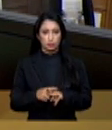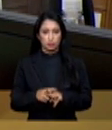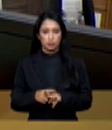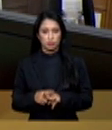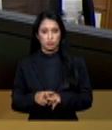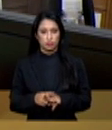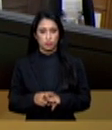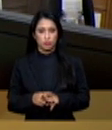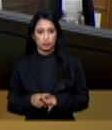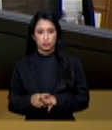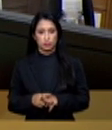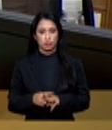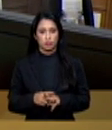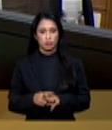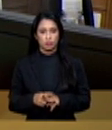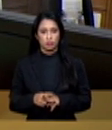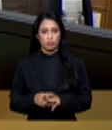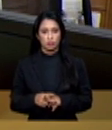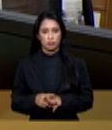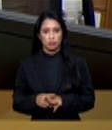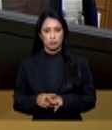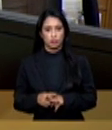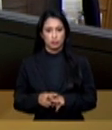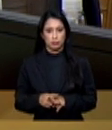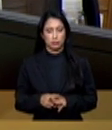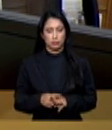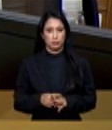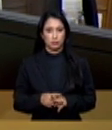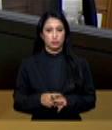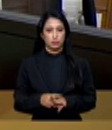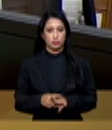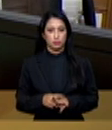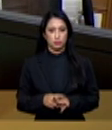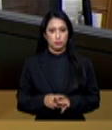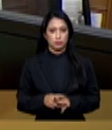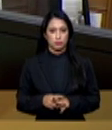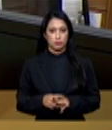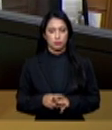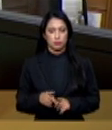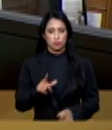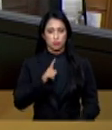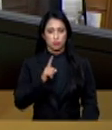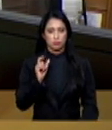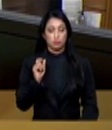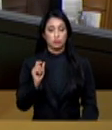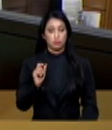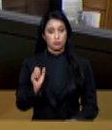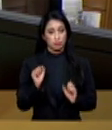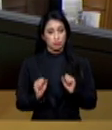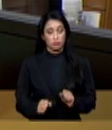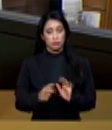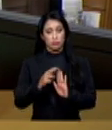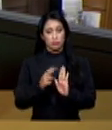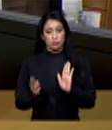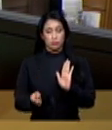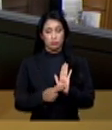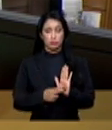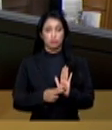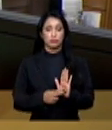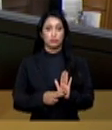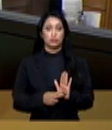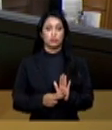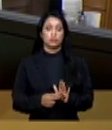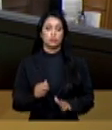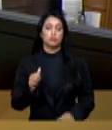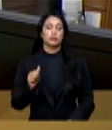ao que dispõe a nova lei seja o que está aqui em questão eu poder normativo das agências